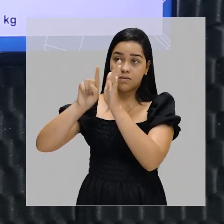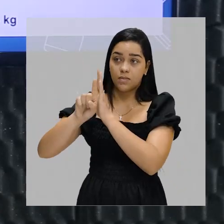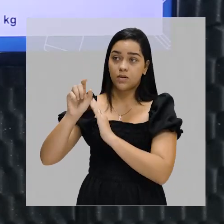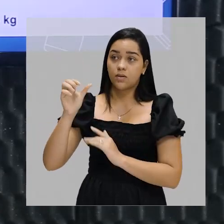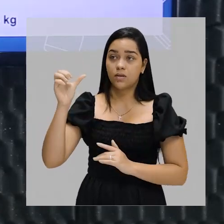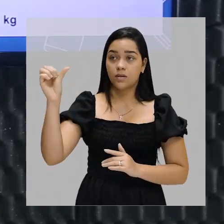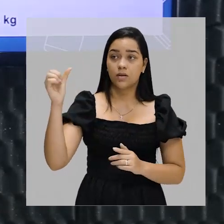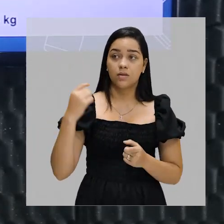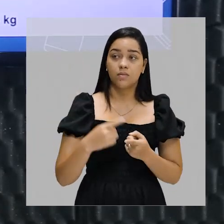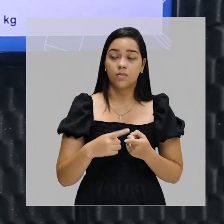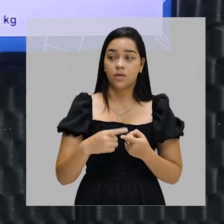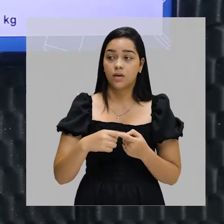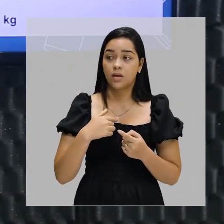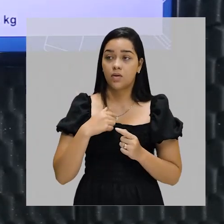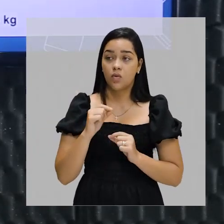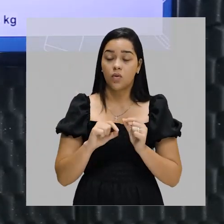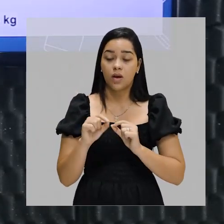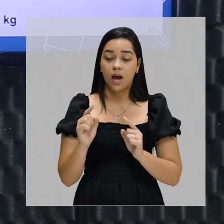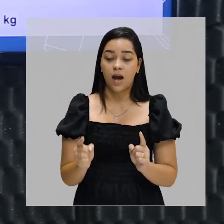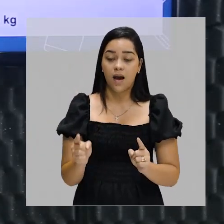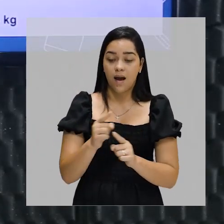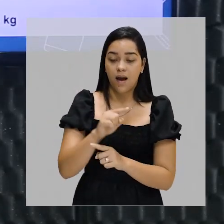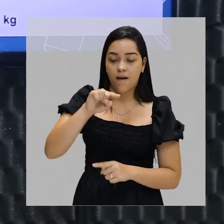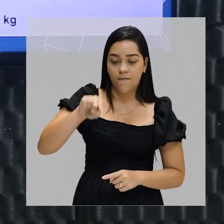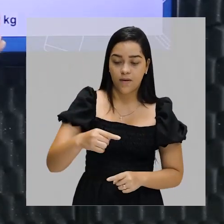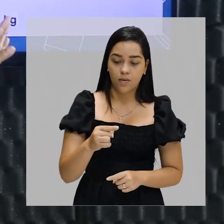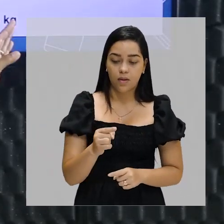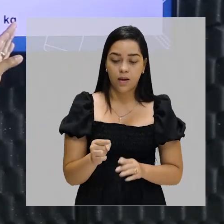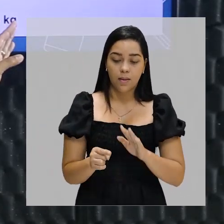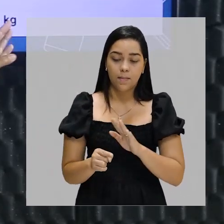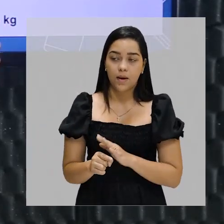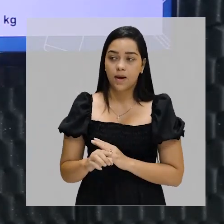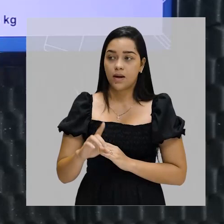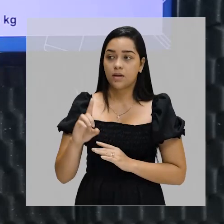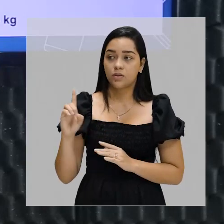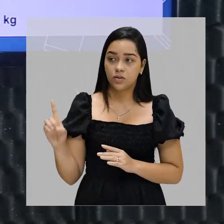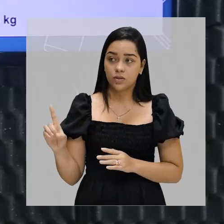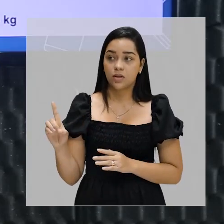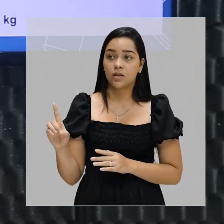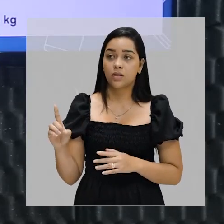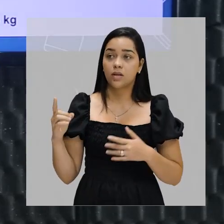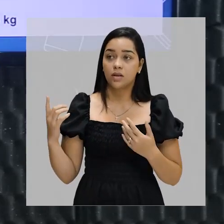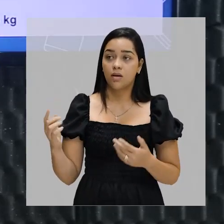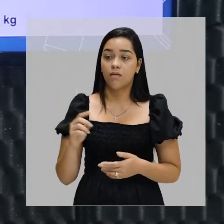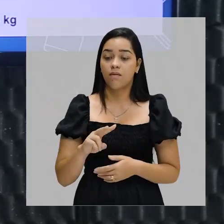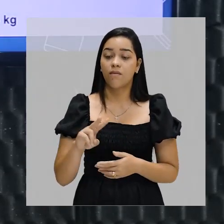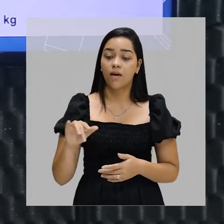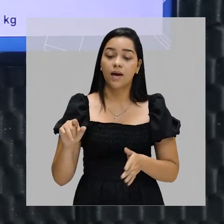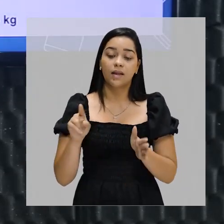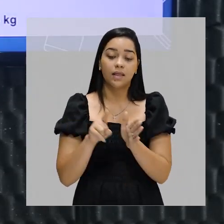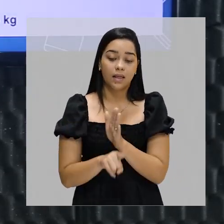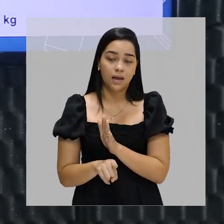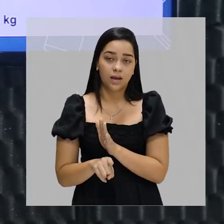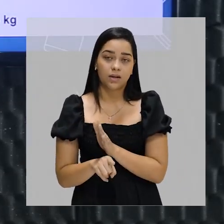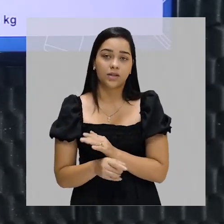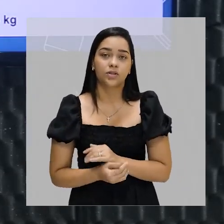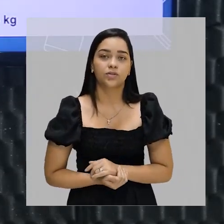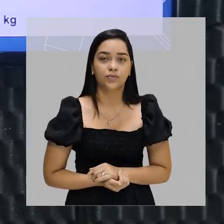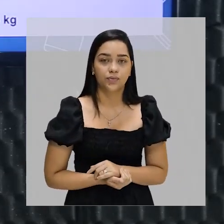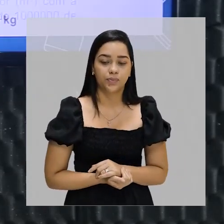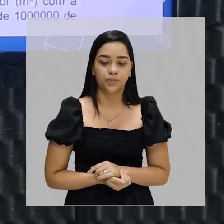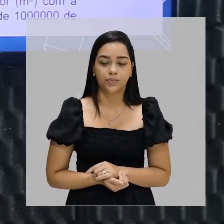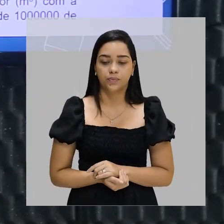6. Porque eu vou deslocar a vírgula, né, para a direita. E aí o expoente vai ficar